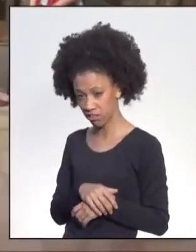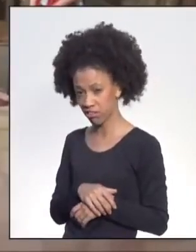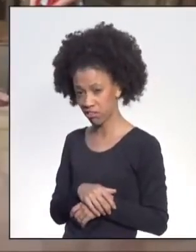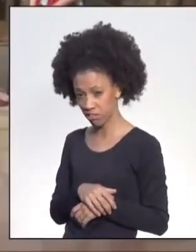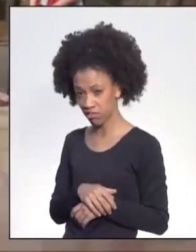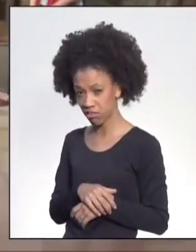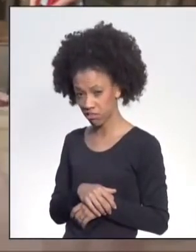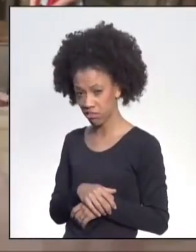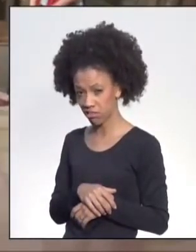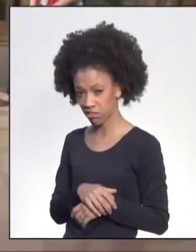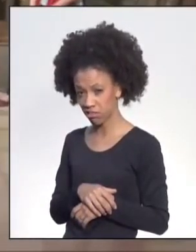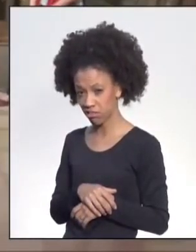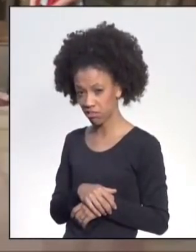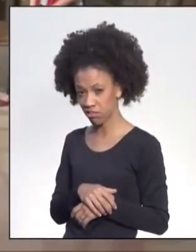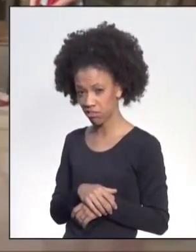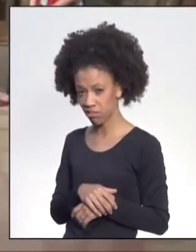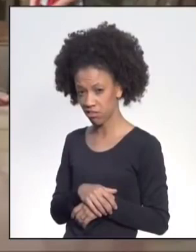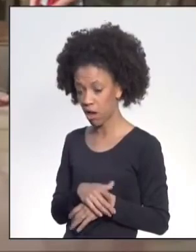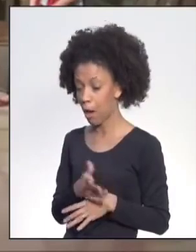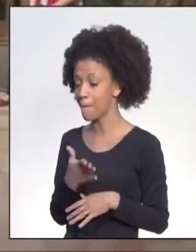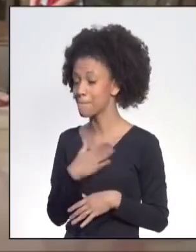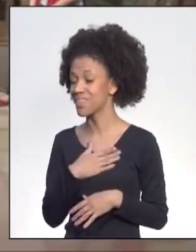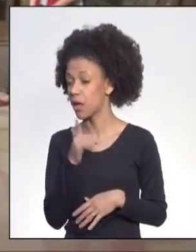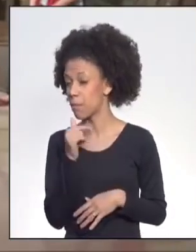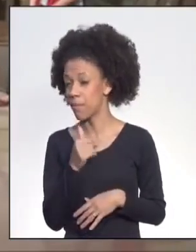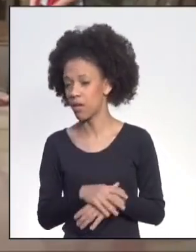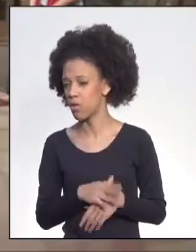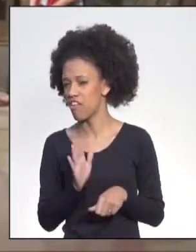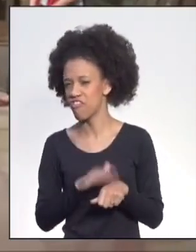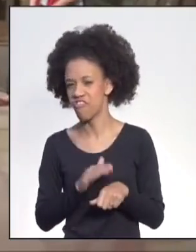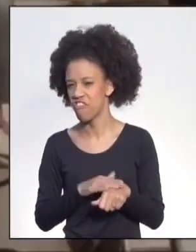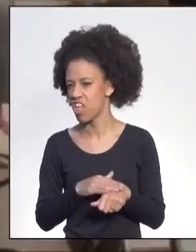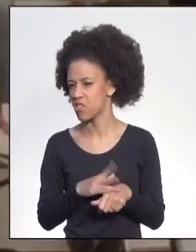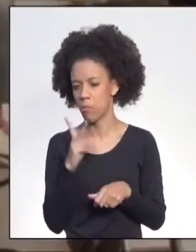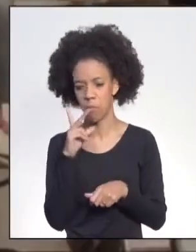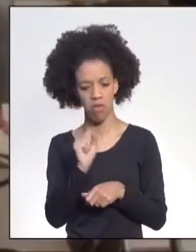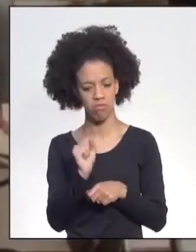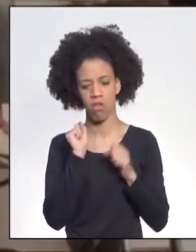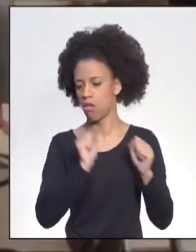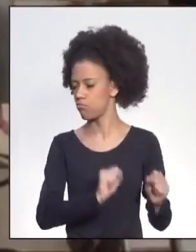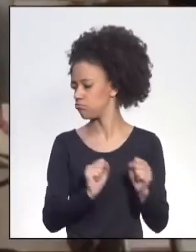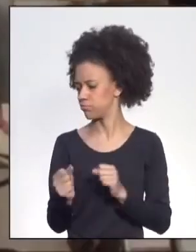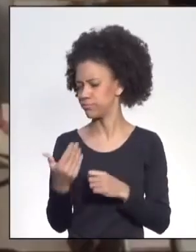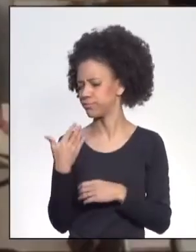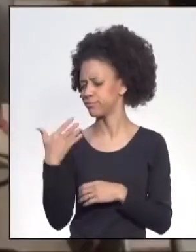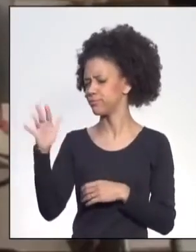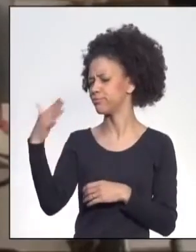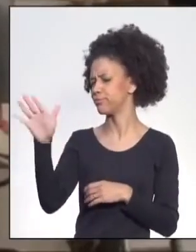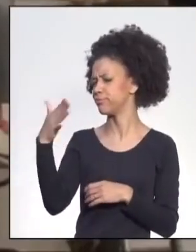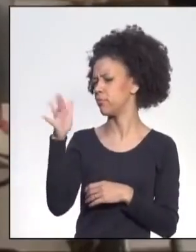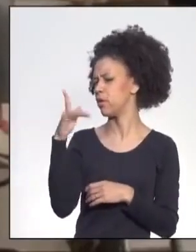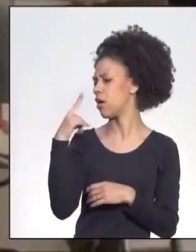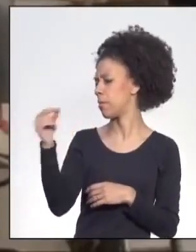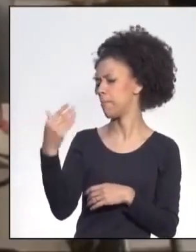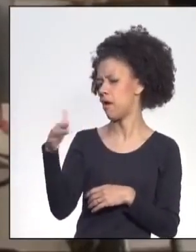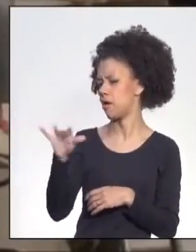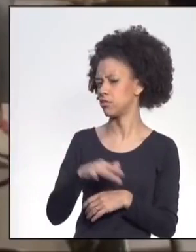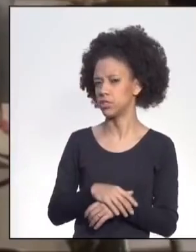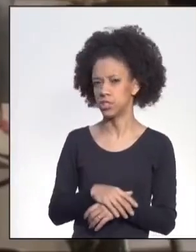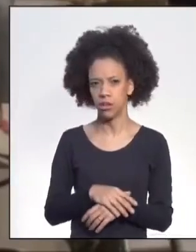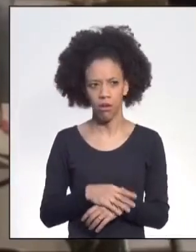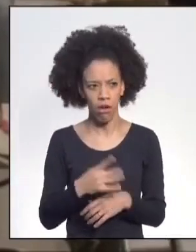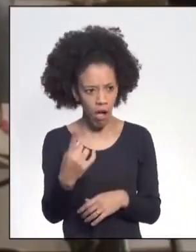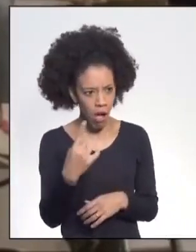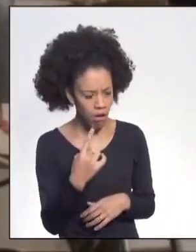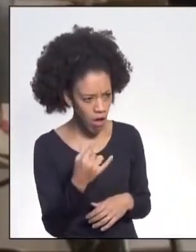faite pour le pouvoir ni pour la force. Va-t'en. Mas a minha água não é feita nem para o poder nem para a força. Pode ir embora. Le pouvoir était frustré, il est parti. O poder ficou